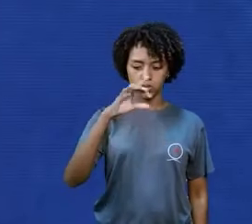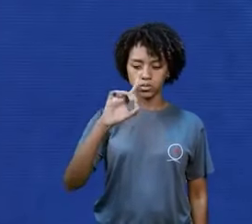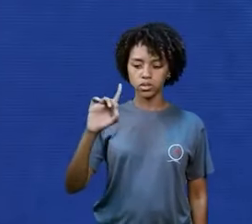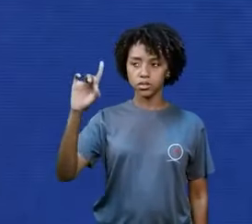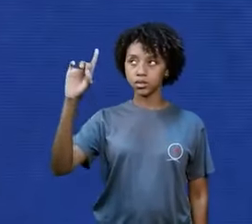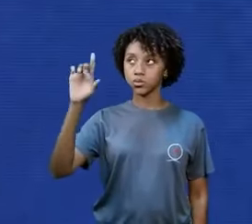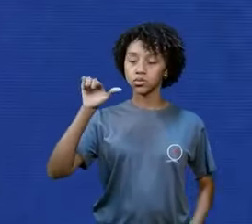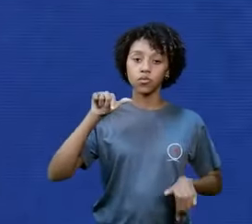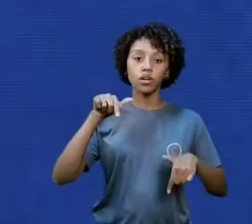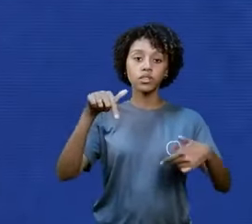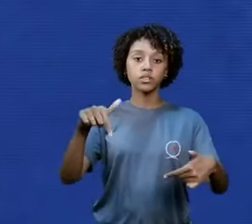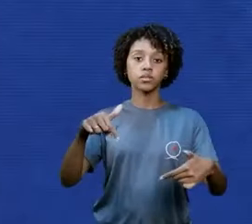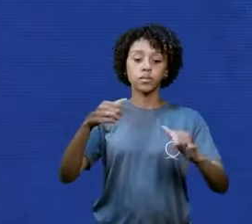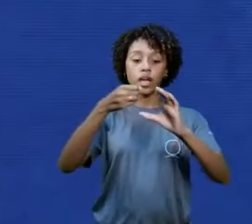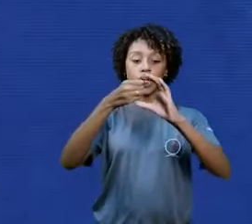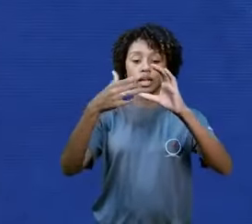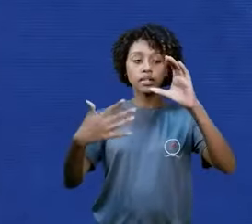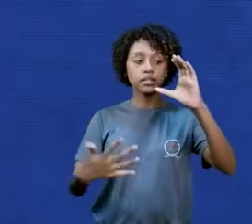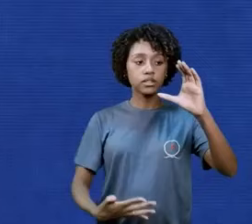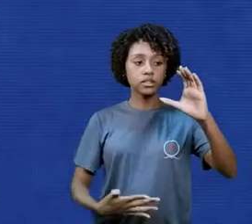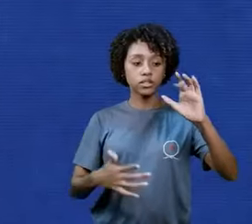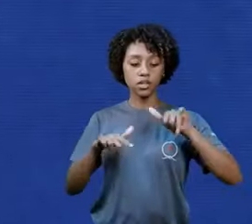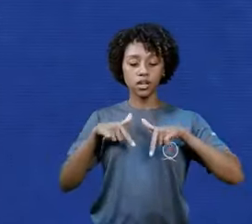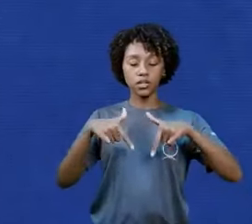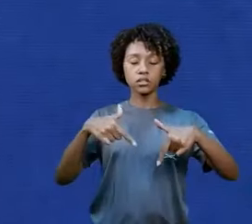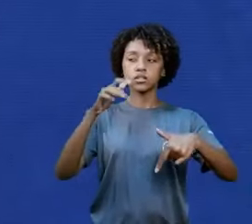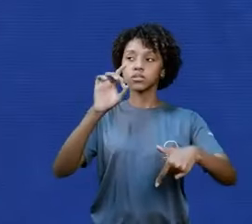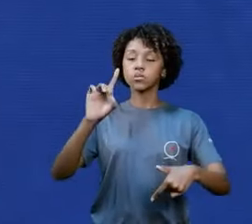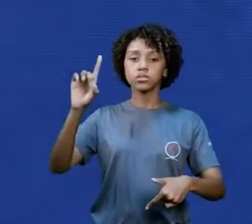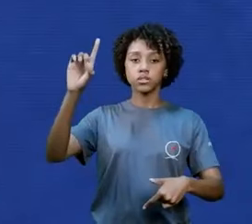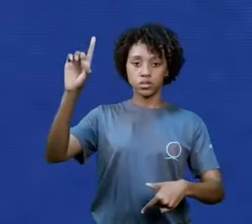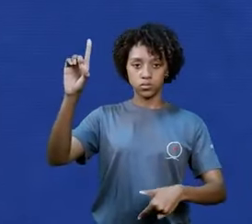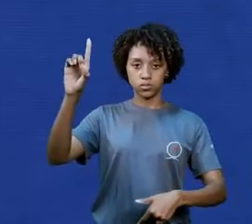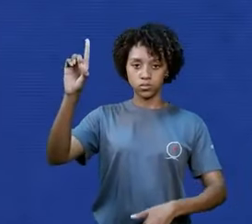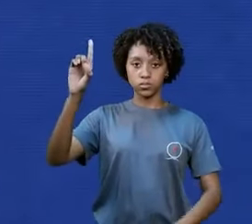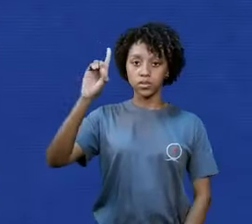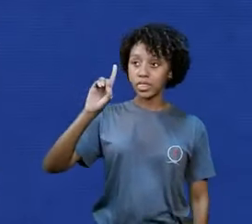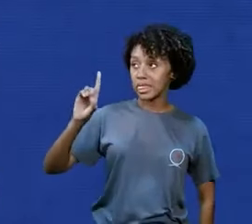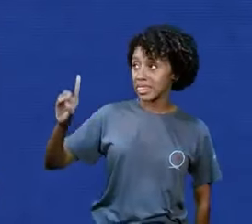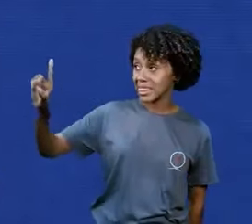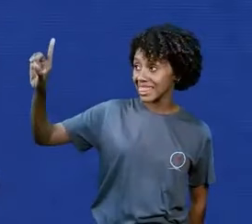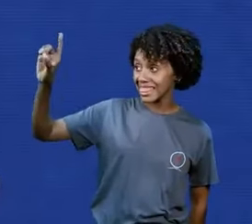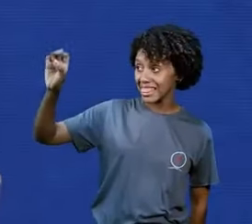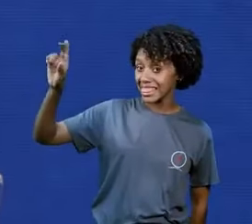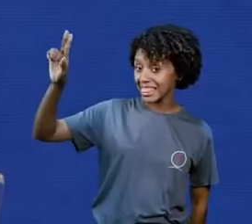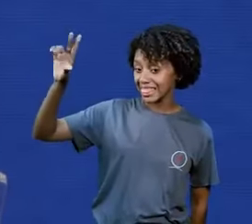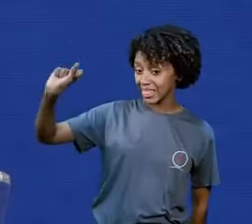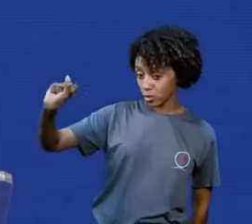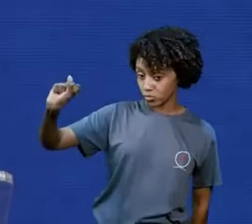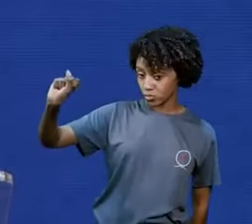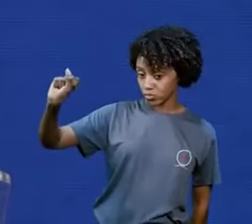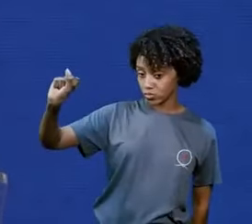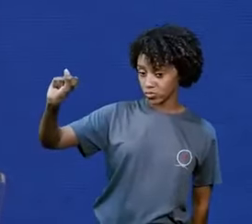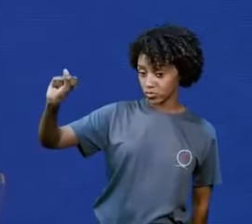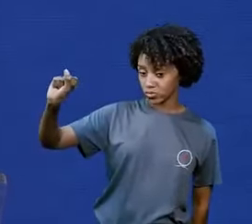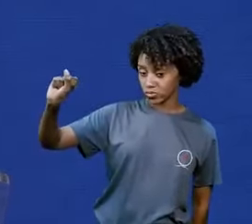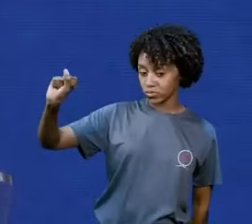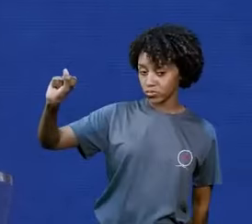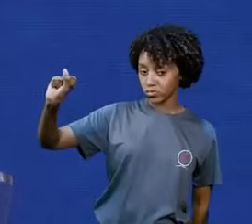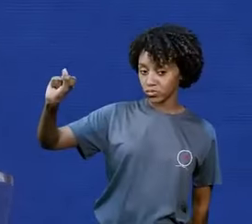Agir características da ação de Deus Deus presta atenção isso aqui